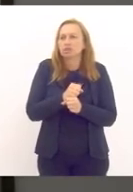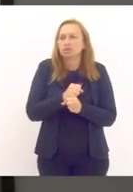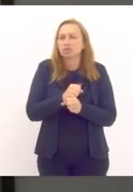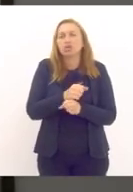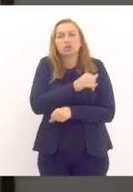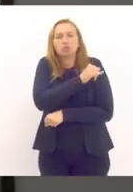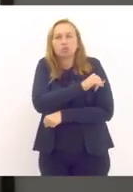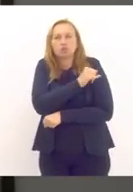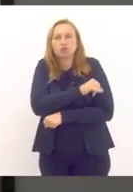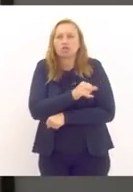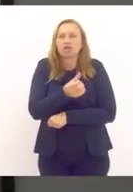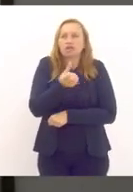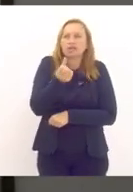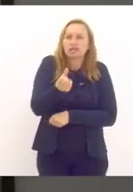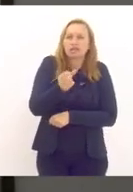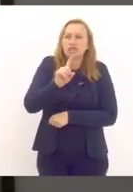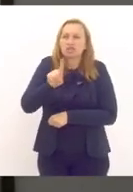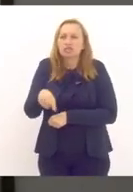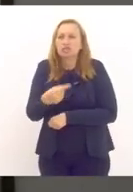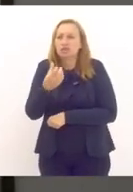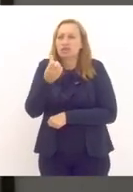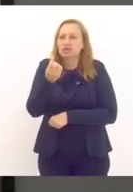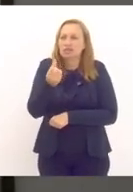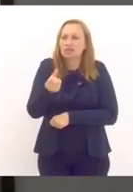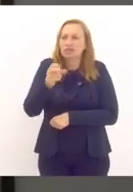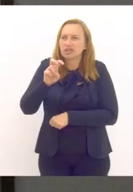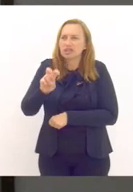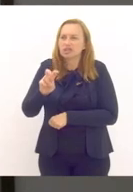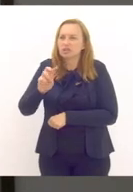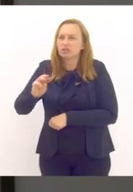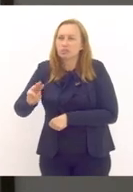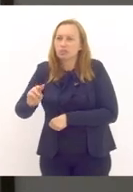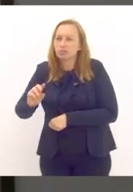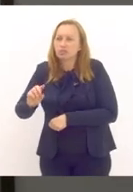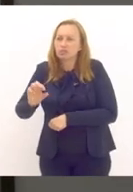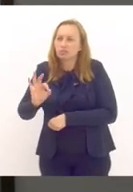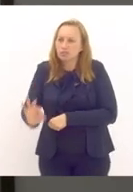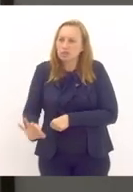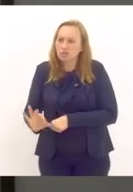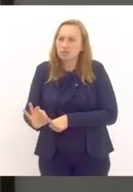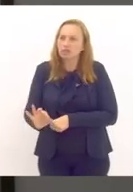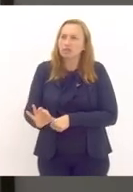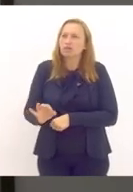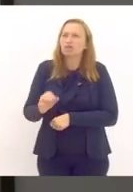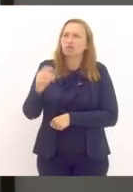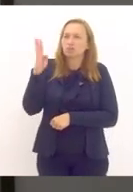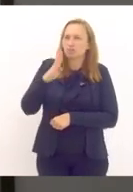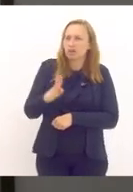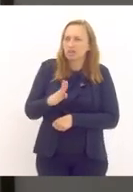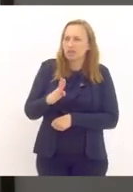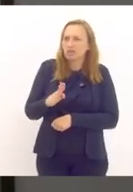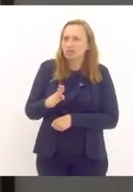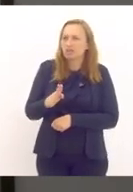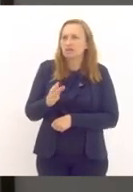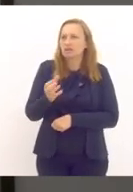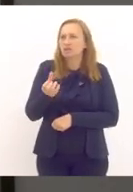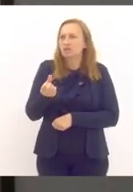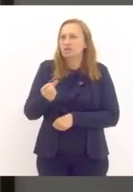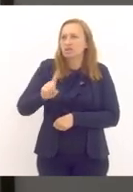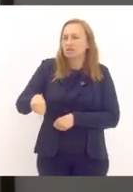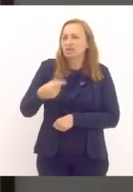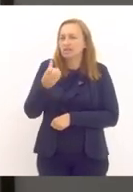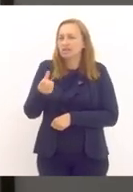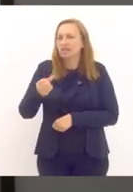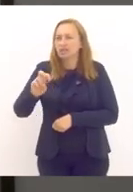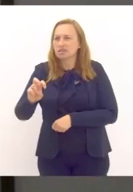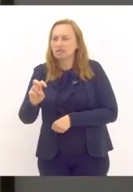No caso do Rio de Janeiro, 6,65% e no Brasil, 5,79%, nós estamos falando de uma inflação maior do que